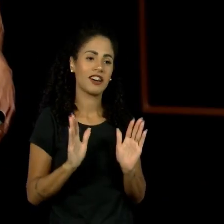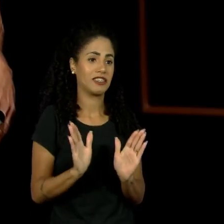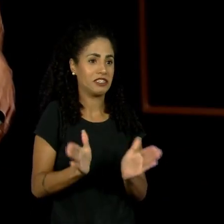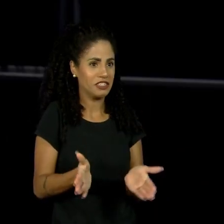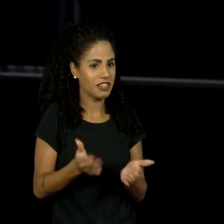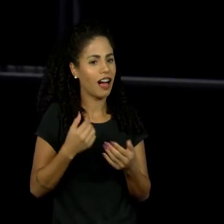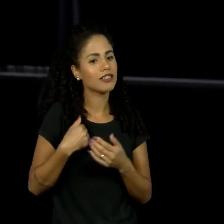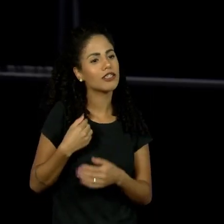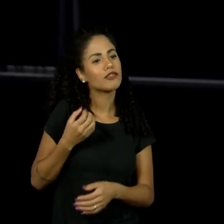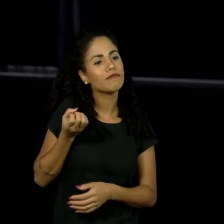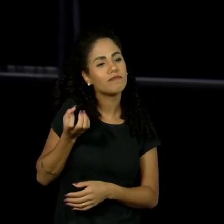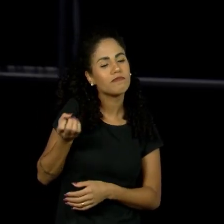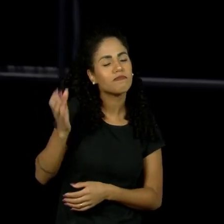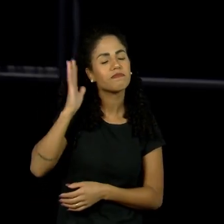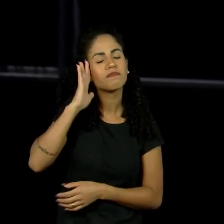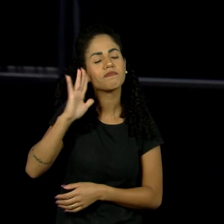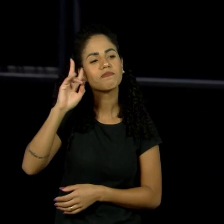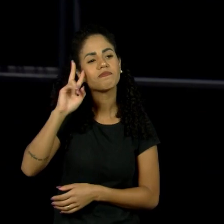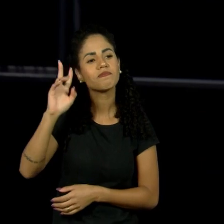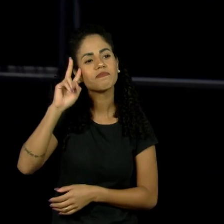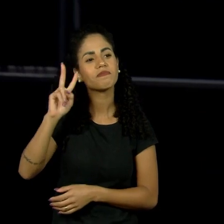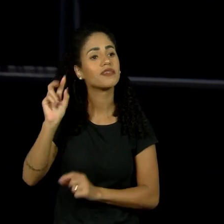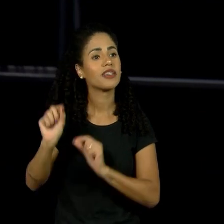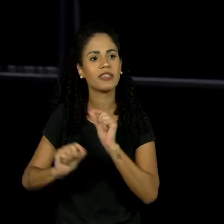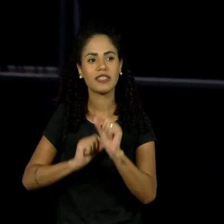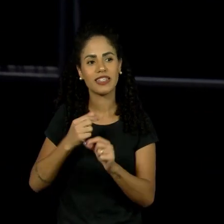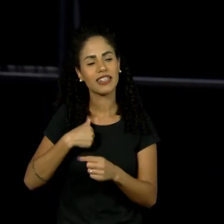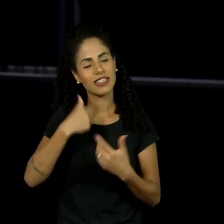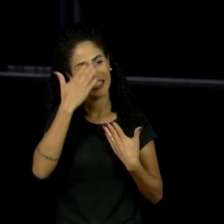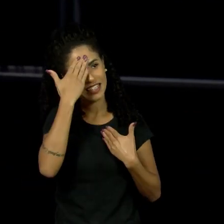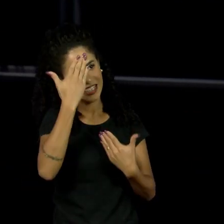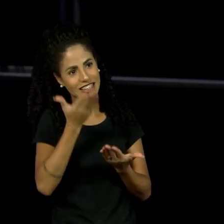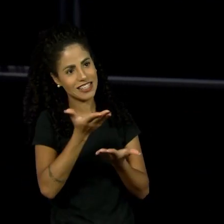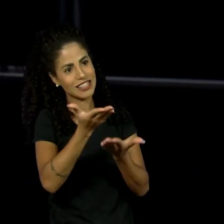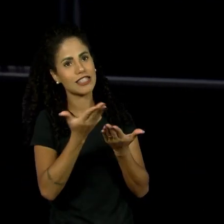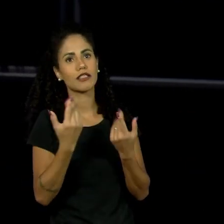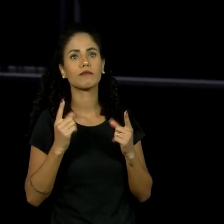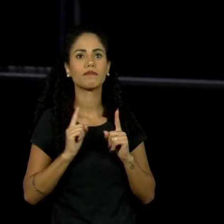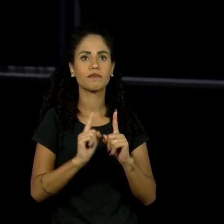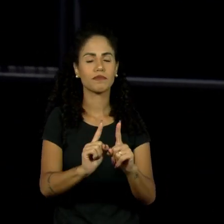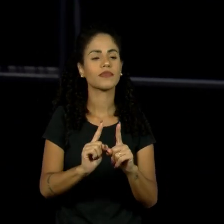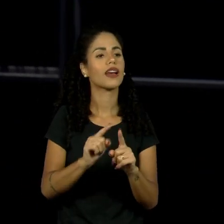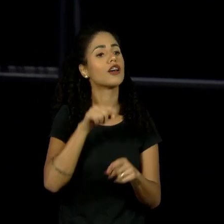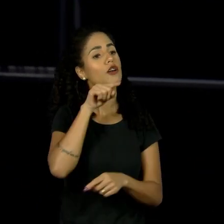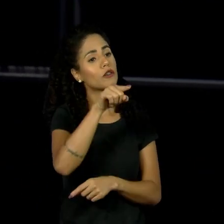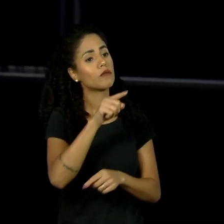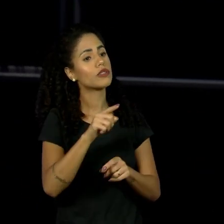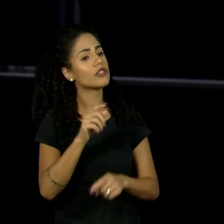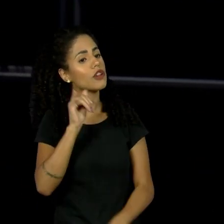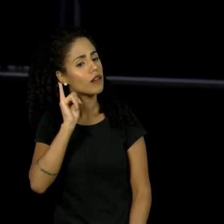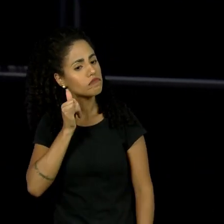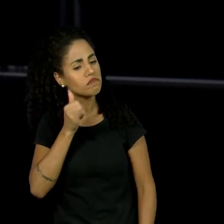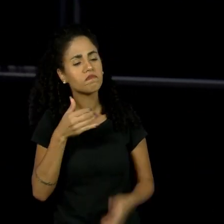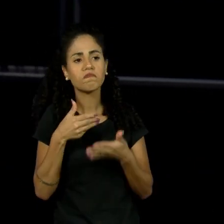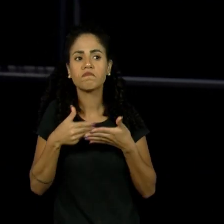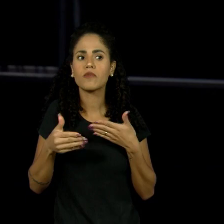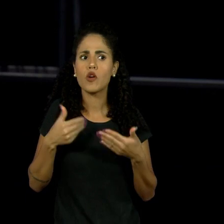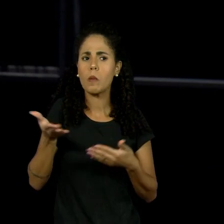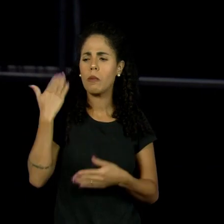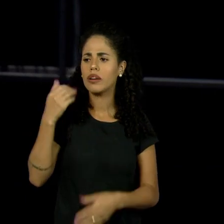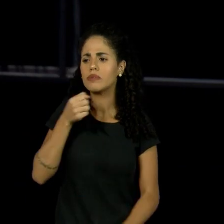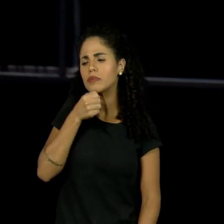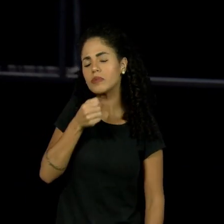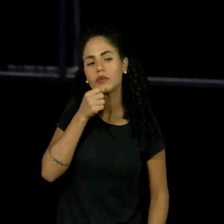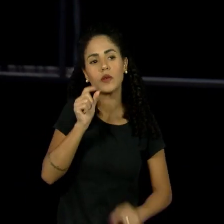essa viagem com você, né? A gente quer agradecer sua presença e eu queria usar uma declaração que você fez aí em alguma entrevista, que é